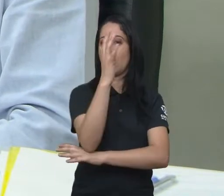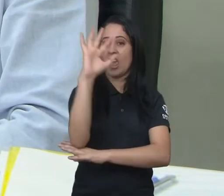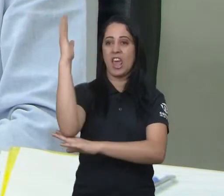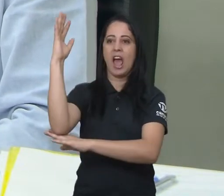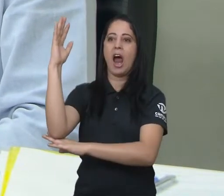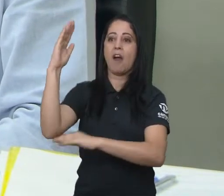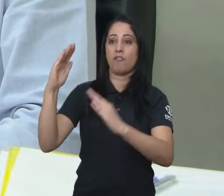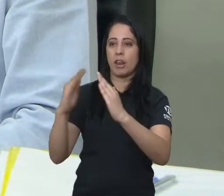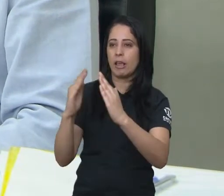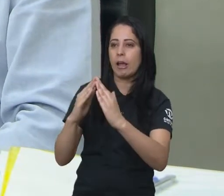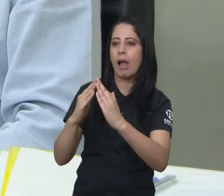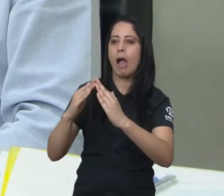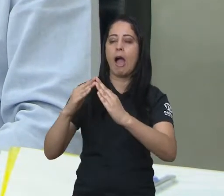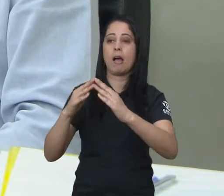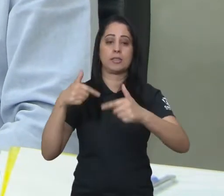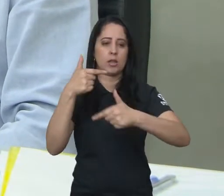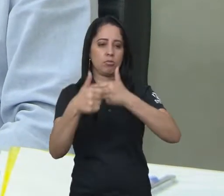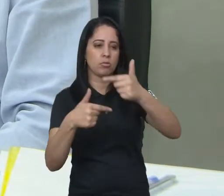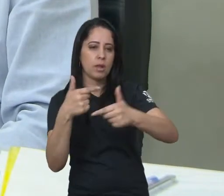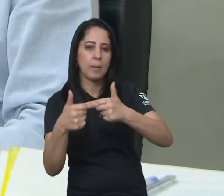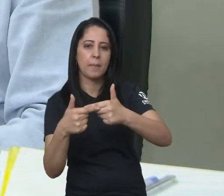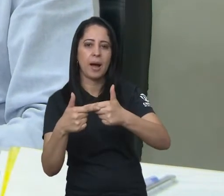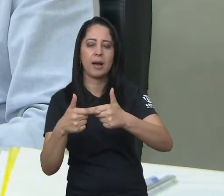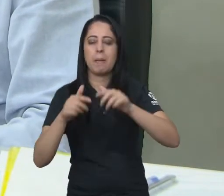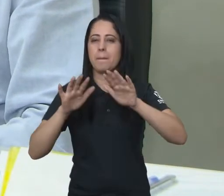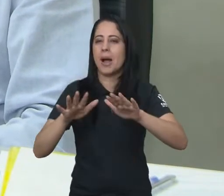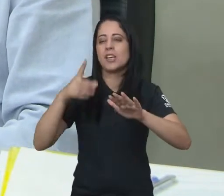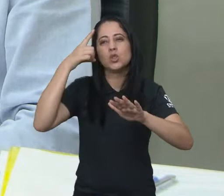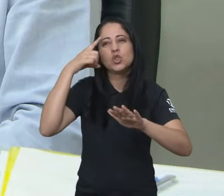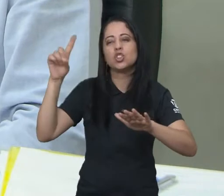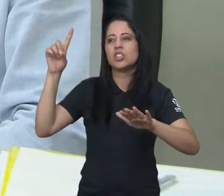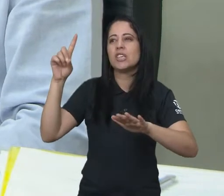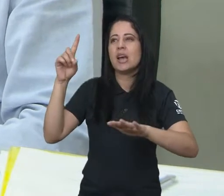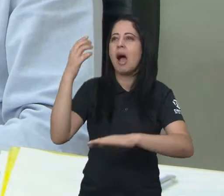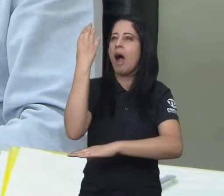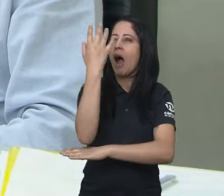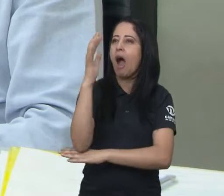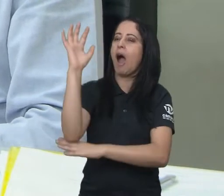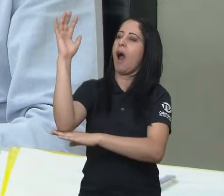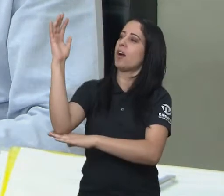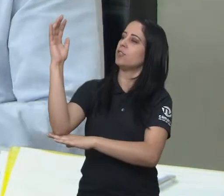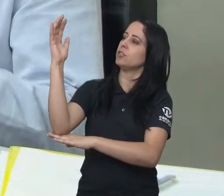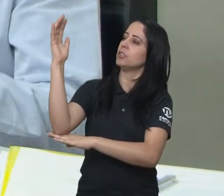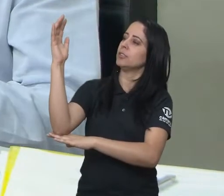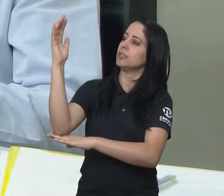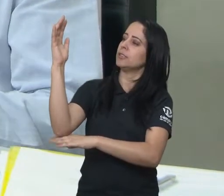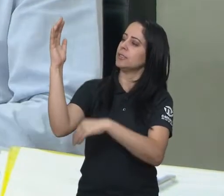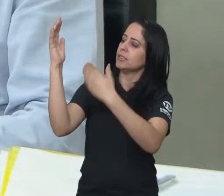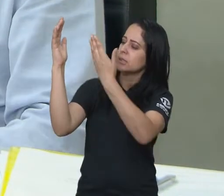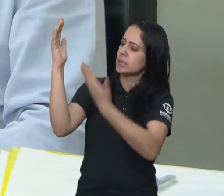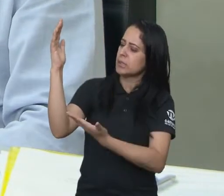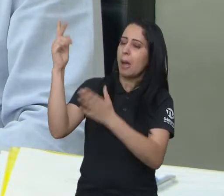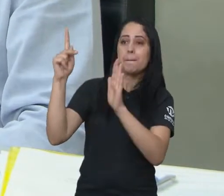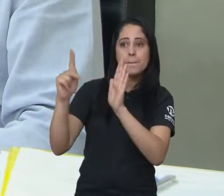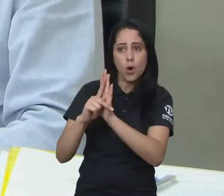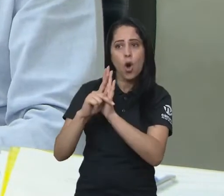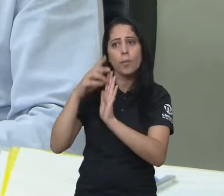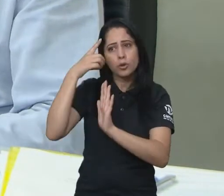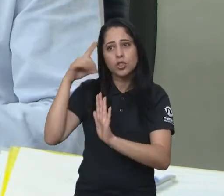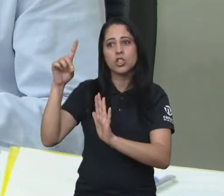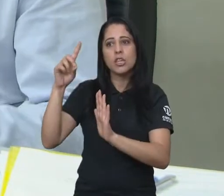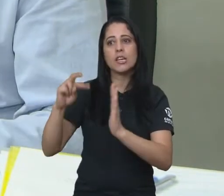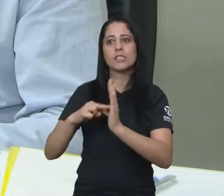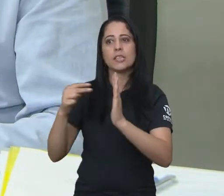nosso local de lazer. E quando se fala do Dia da Árvore, quando colocamos realmente uma data específica, isso